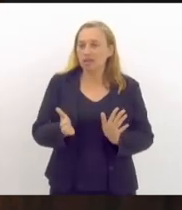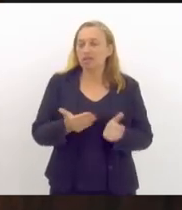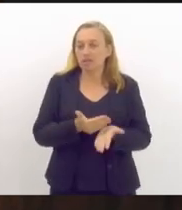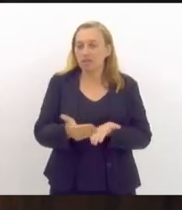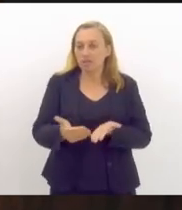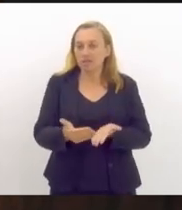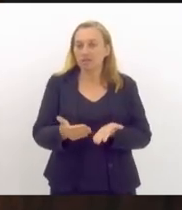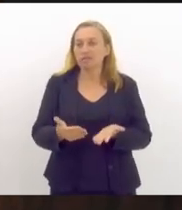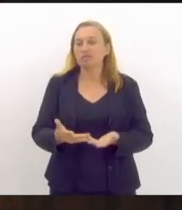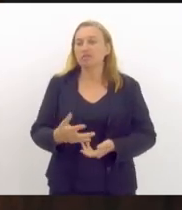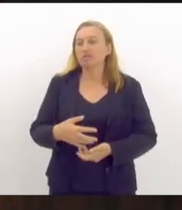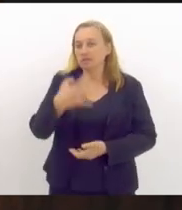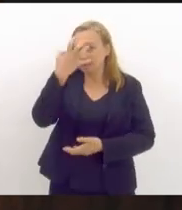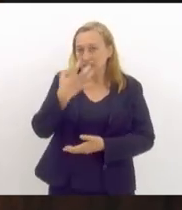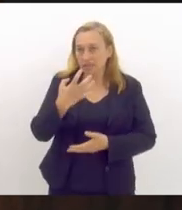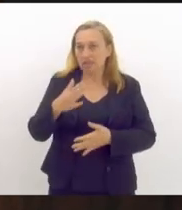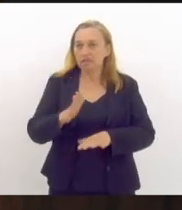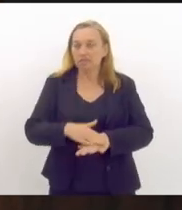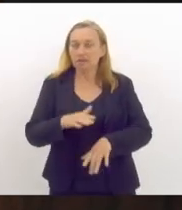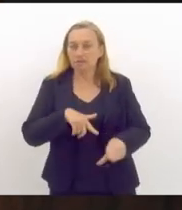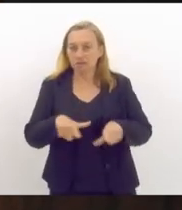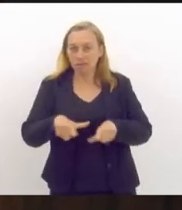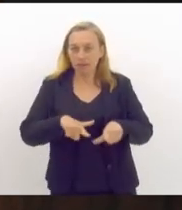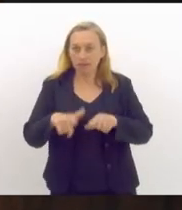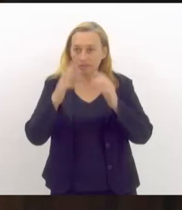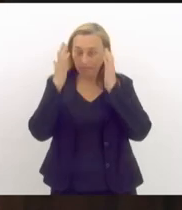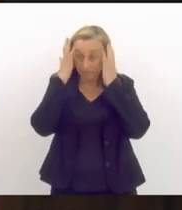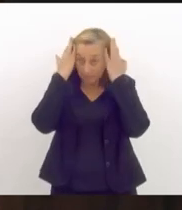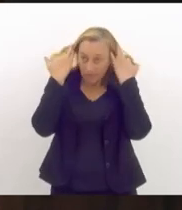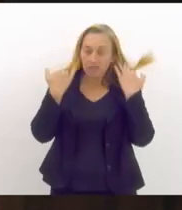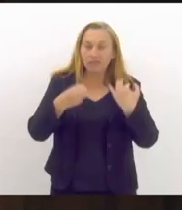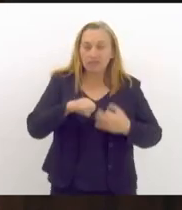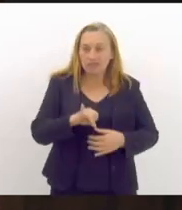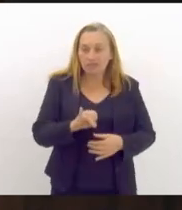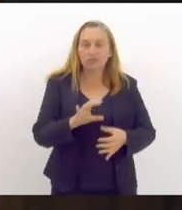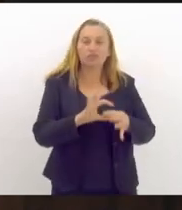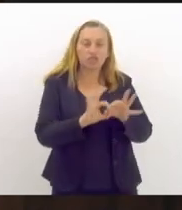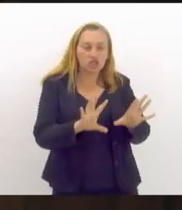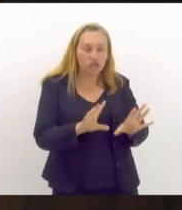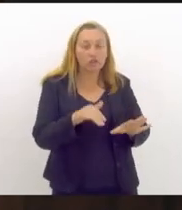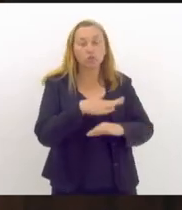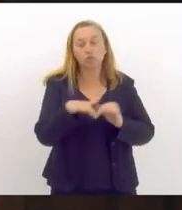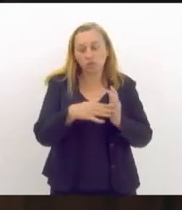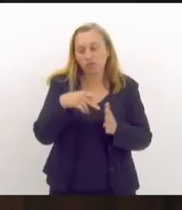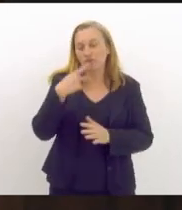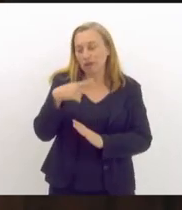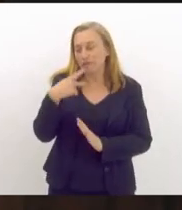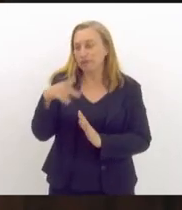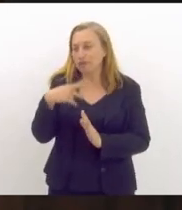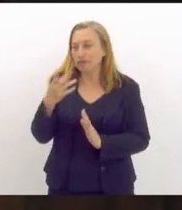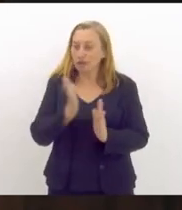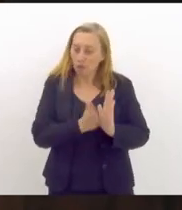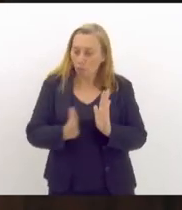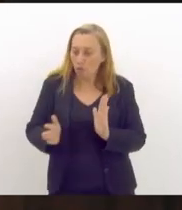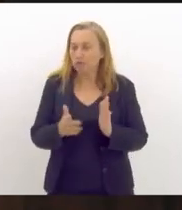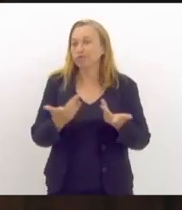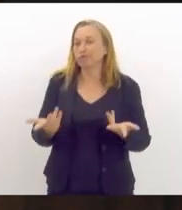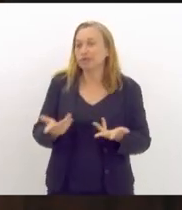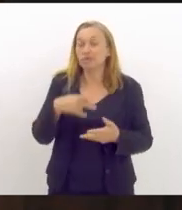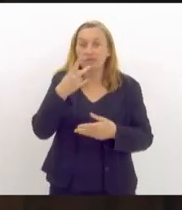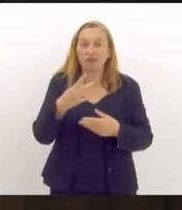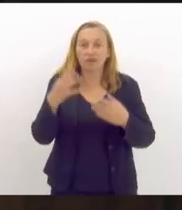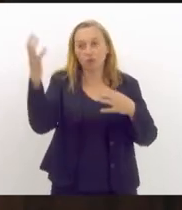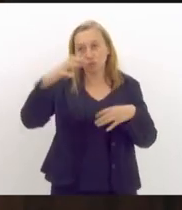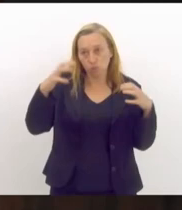melhor celeridade porque se a gente for abrir aqui para todo mundo uma questão de ordem ou pela ordem para falar da